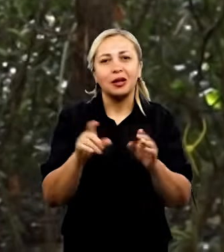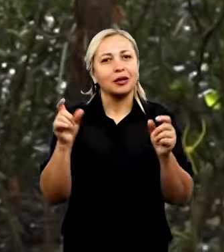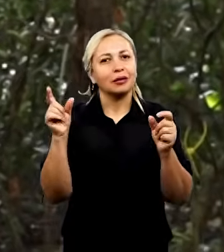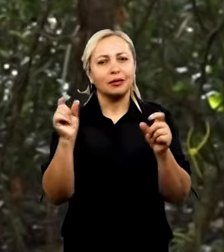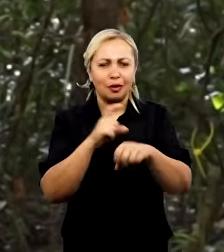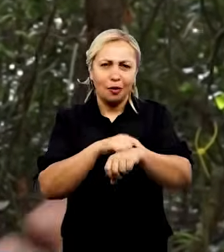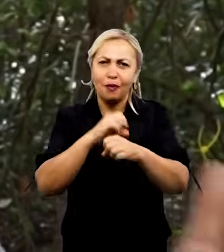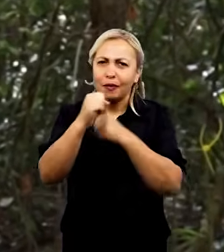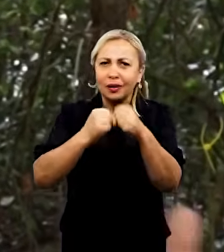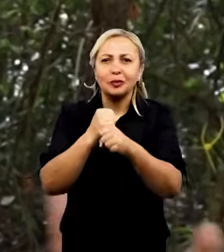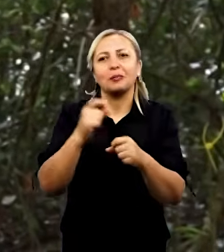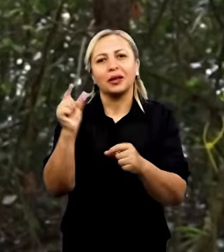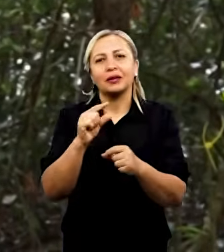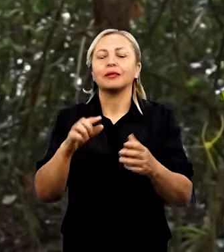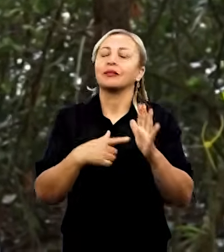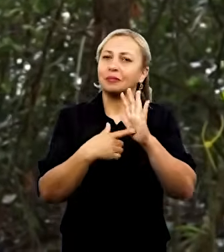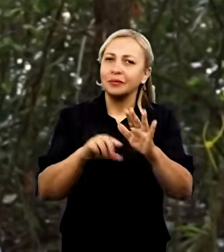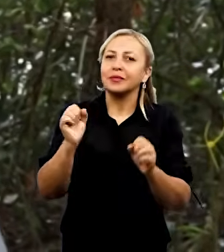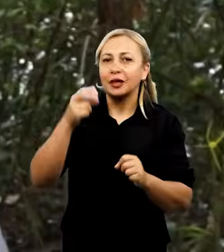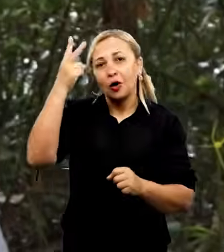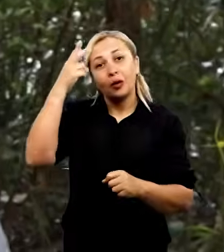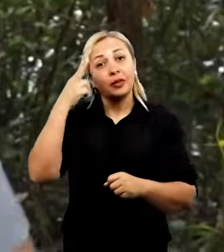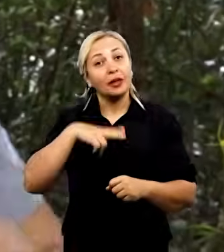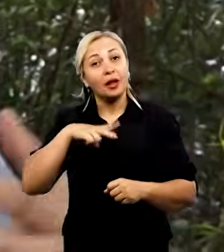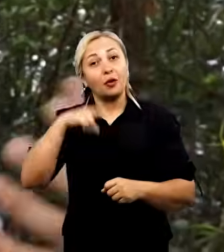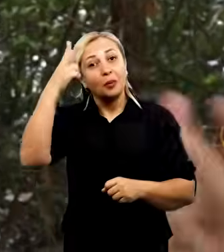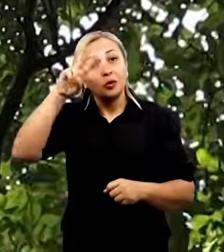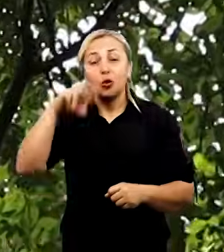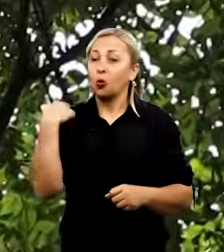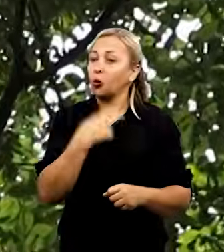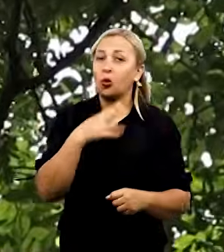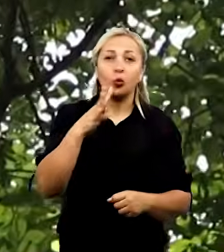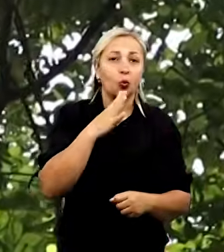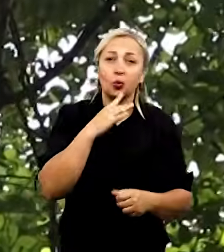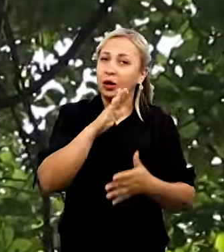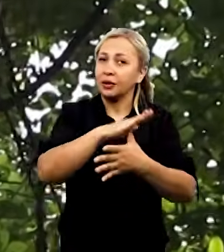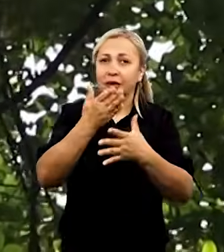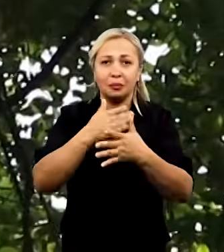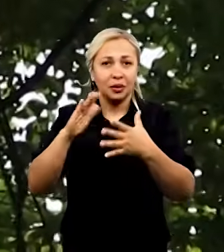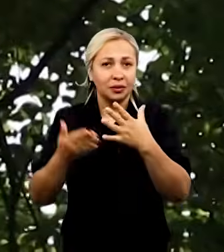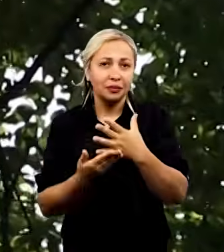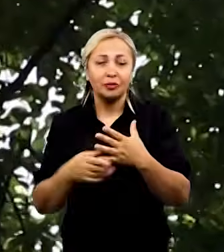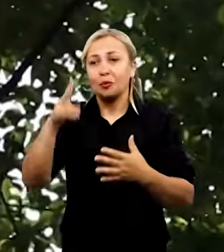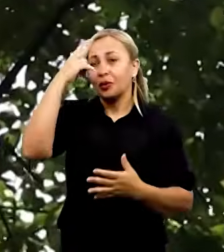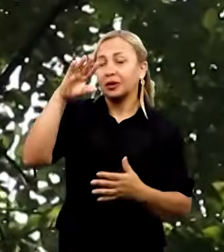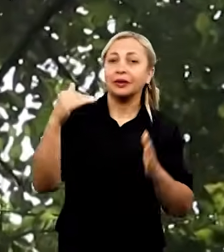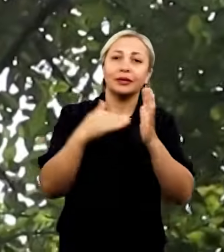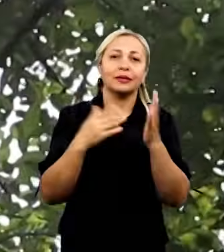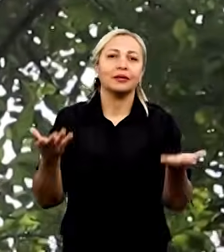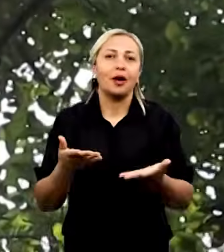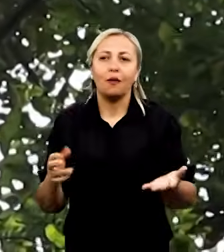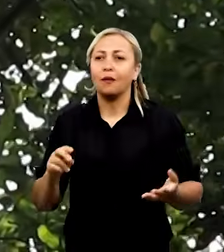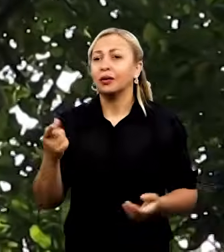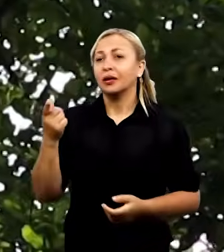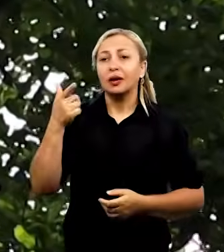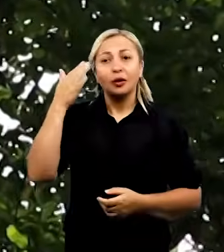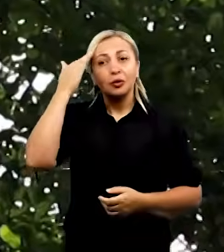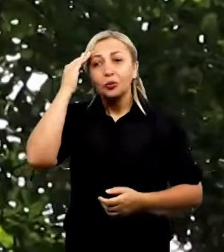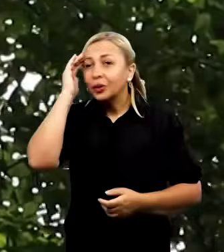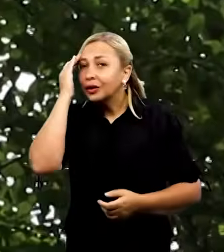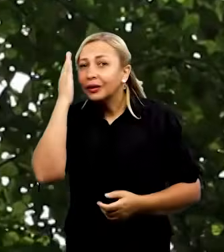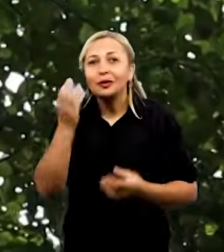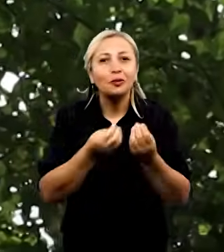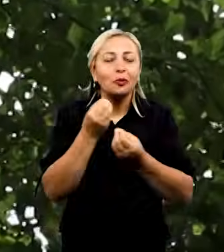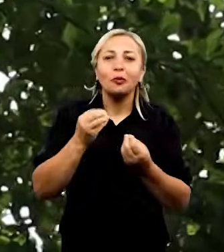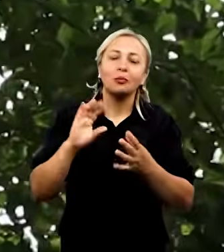tão pequeno, mostra que isso aqui realmente conta uma história que a gente não conhece da Mata Atlântica. Uma história que até então a gente não entende